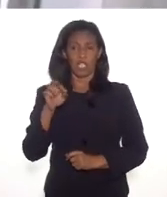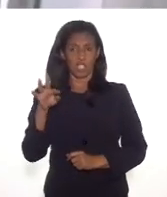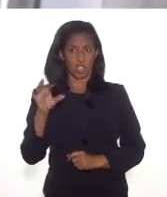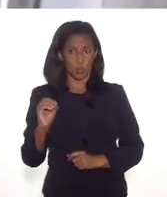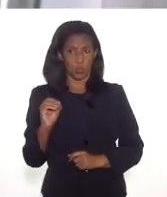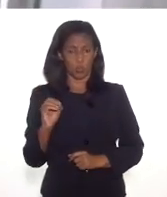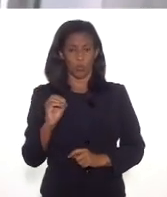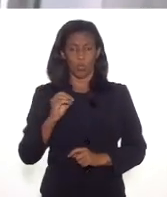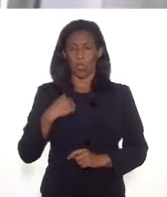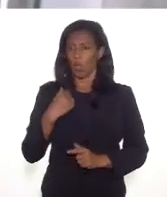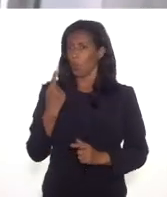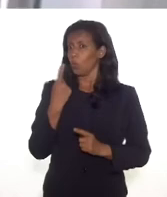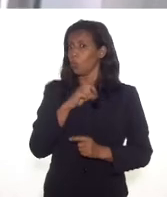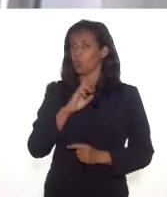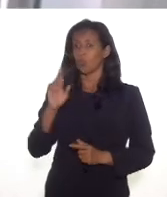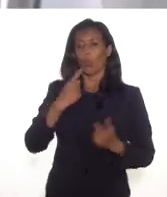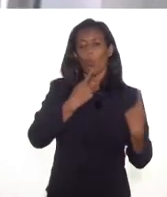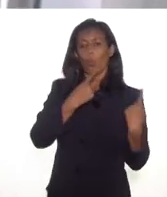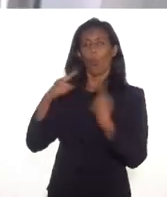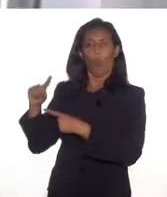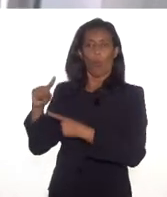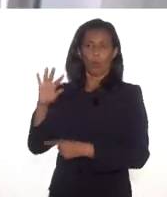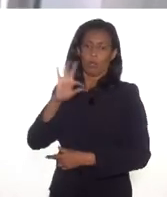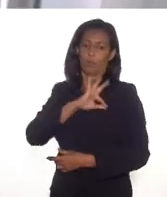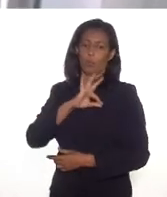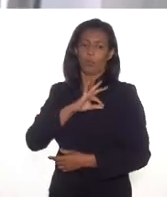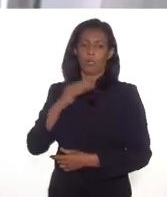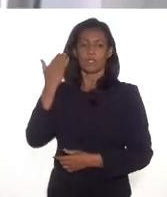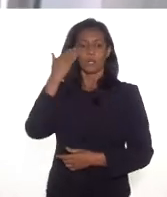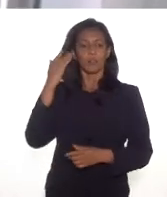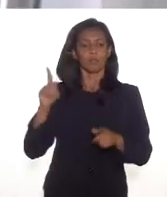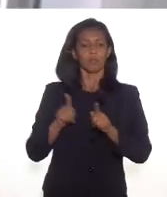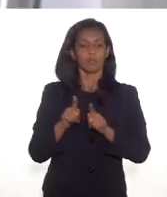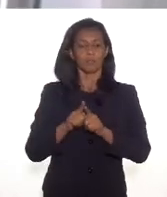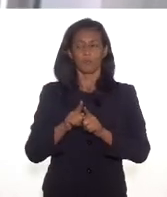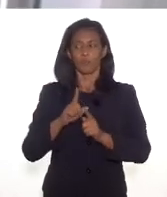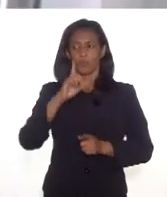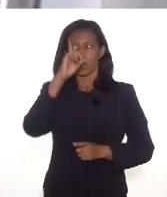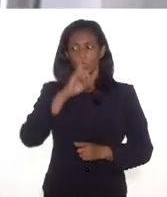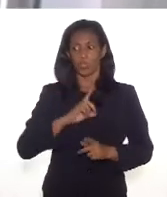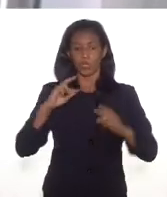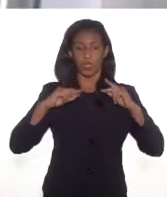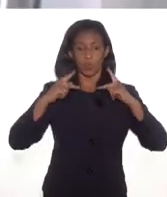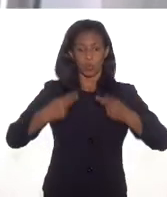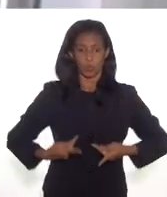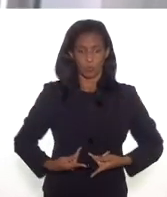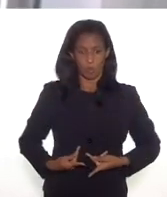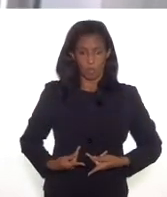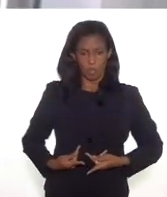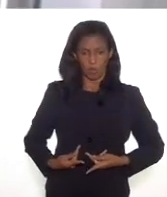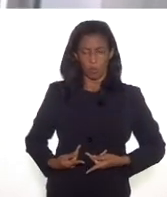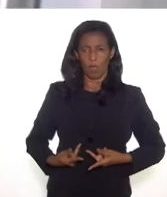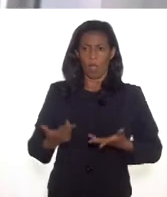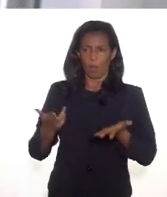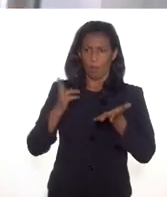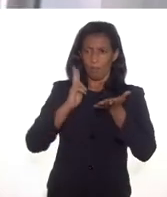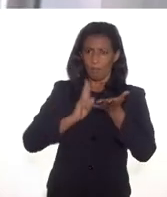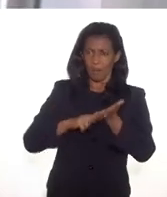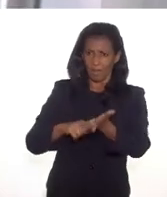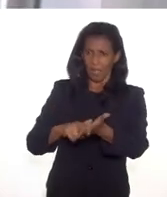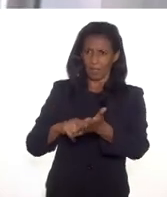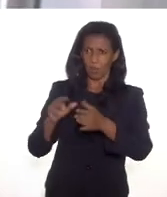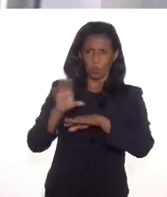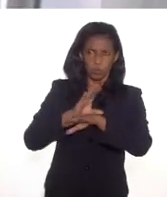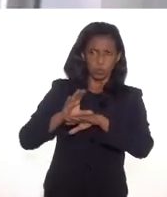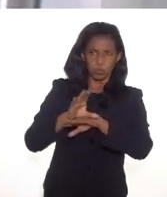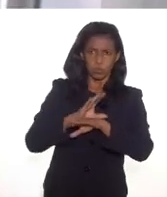ser inimigo da polícia. Assim como entendo que os direitos, inclusive os direitos humanos, assegurados na nossa Carta Constitucional, que nós